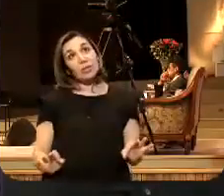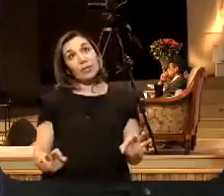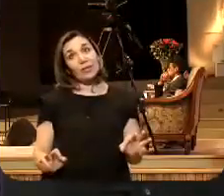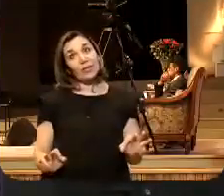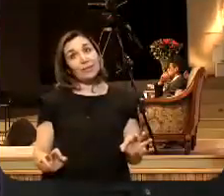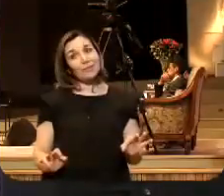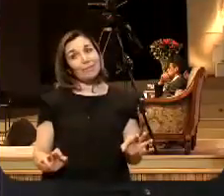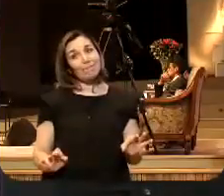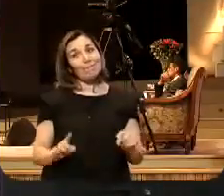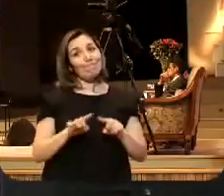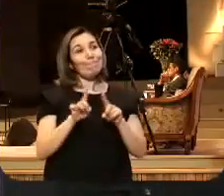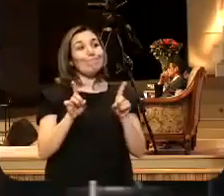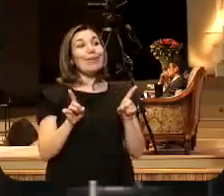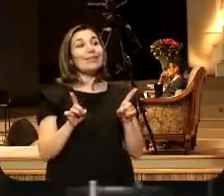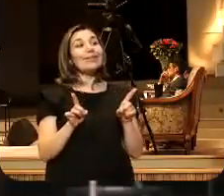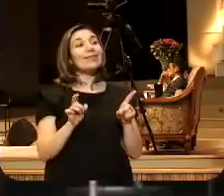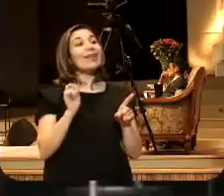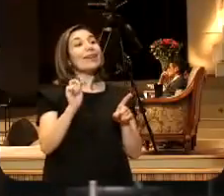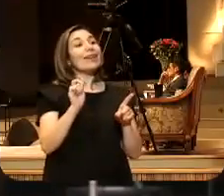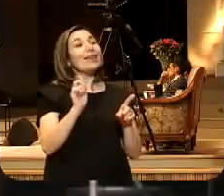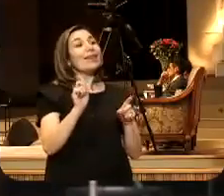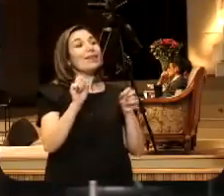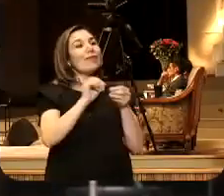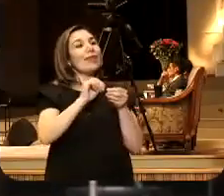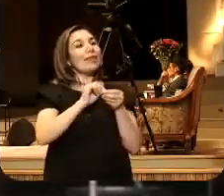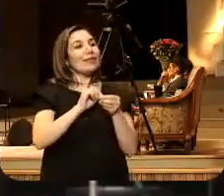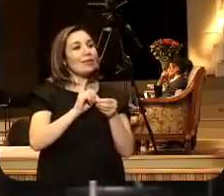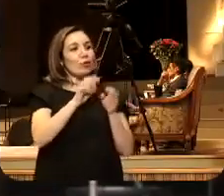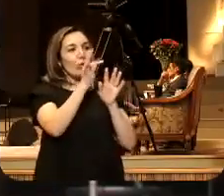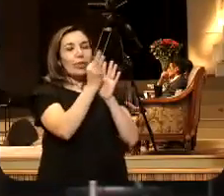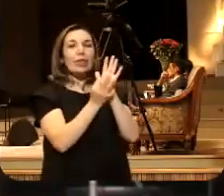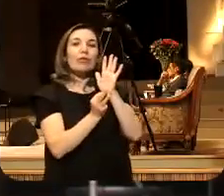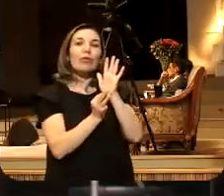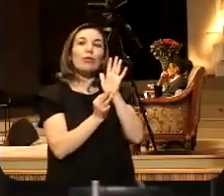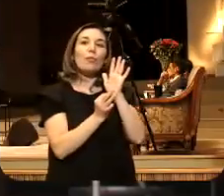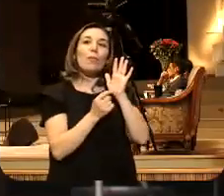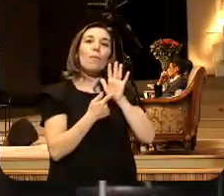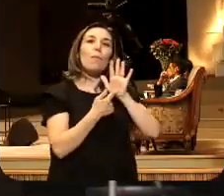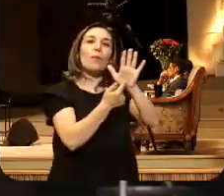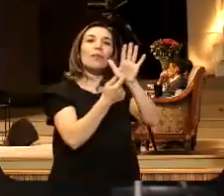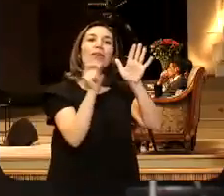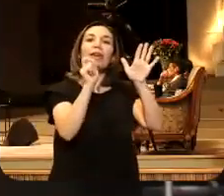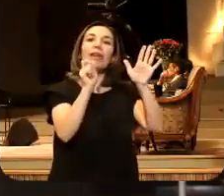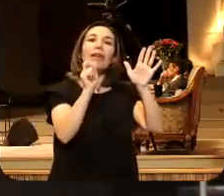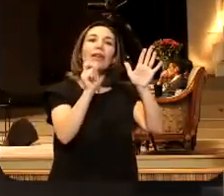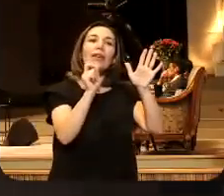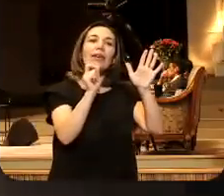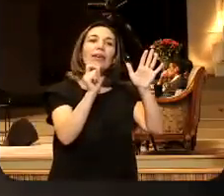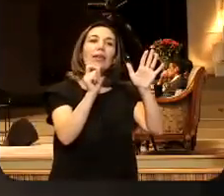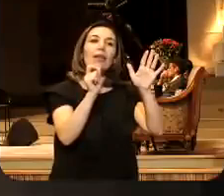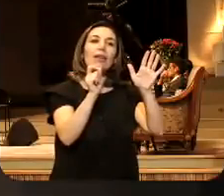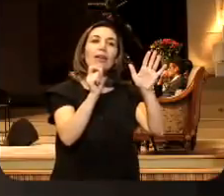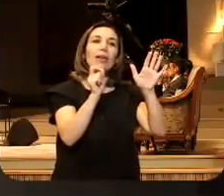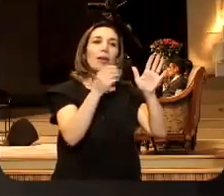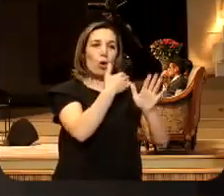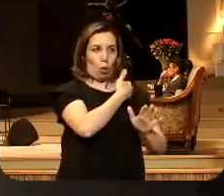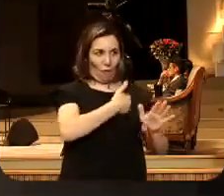E quem faz isso, segundo o texto, não é o